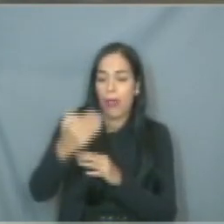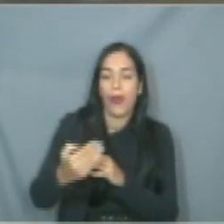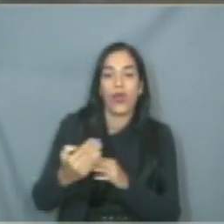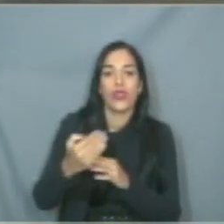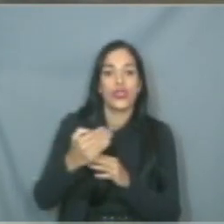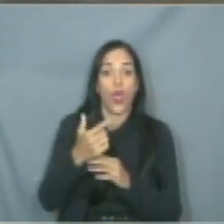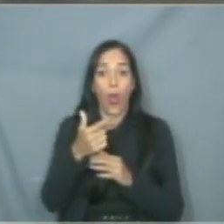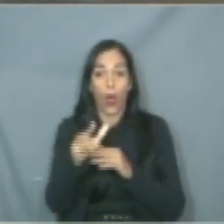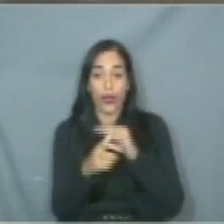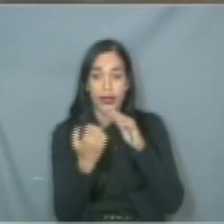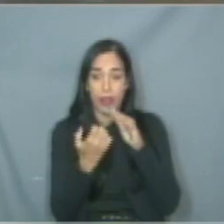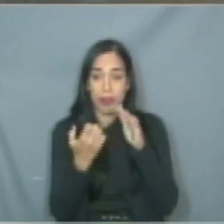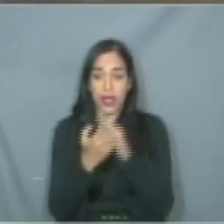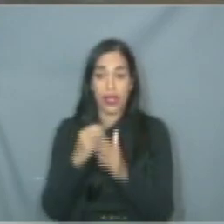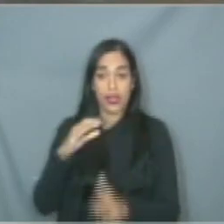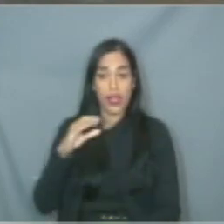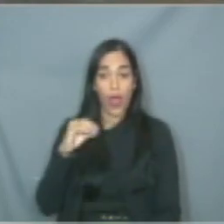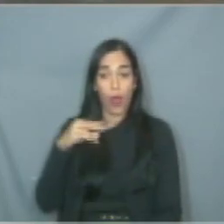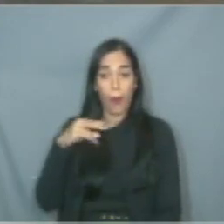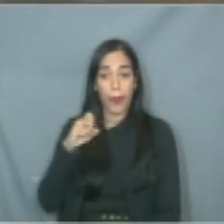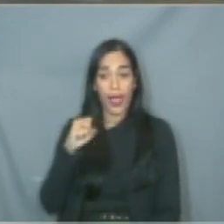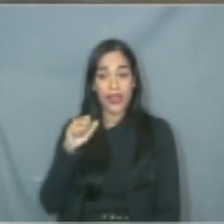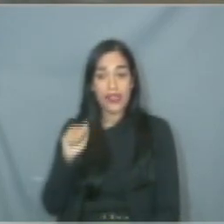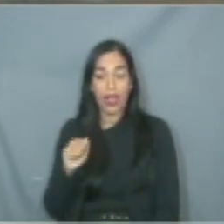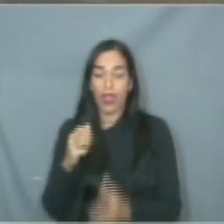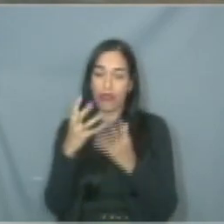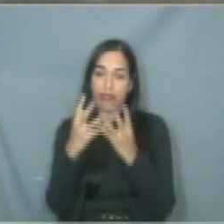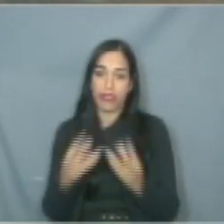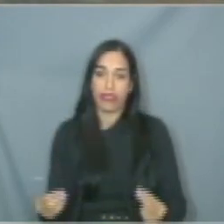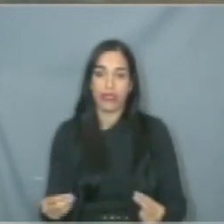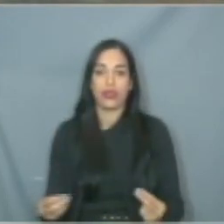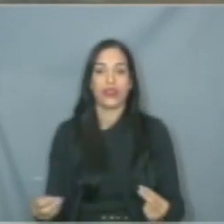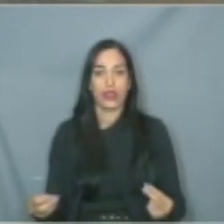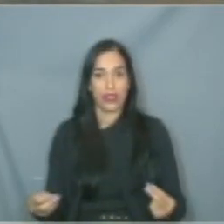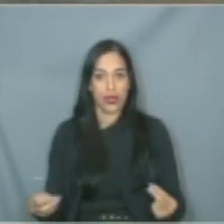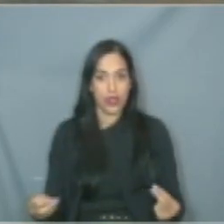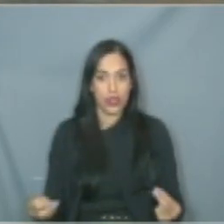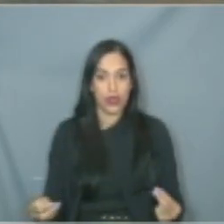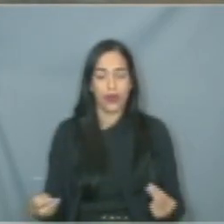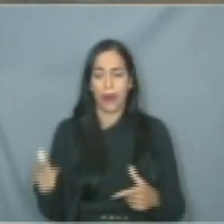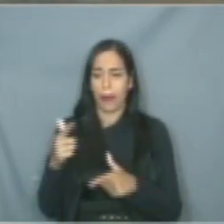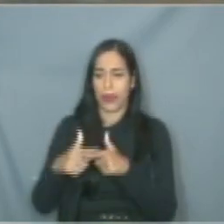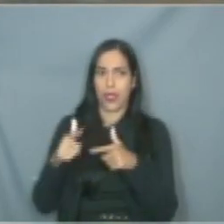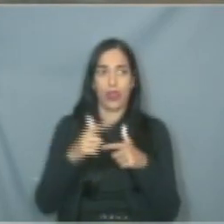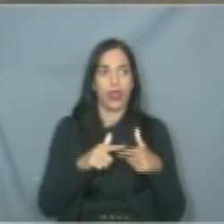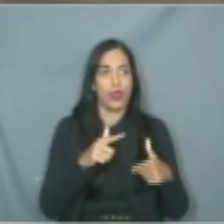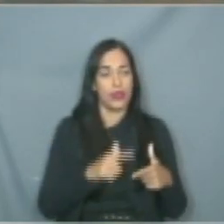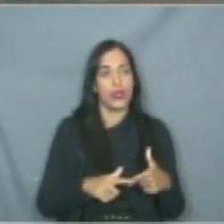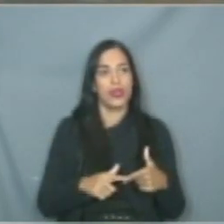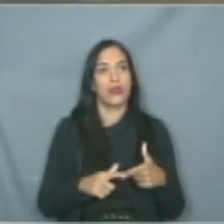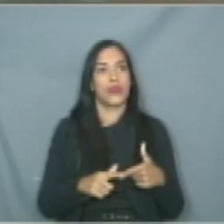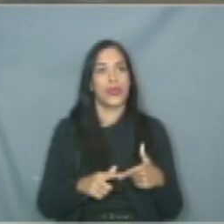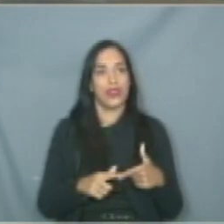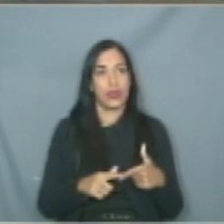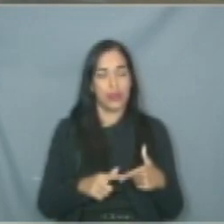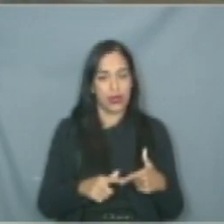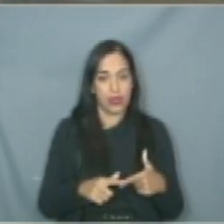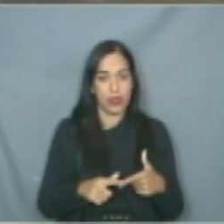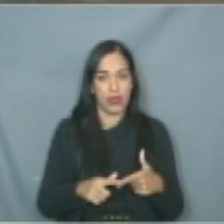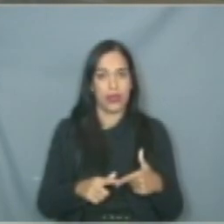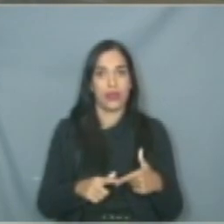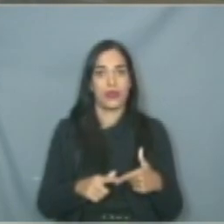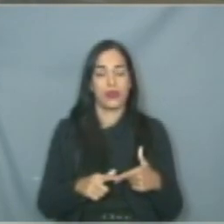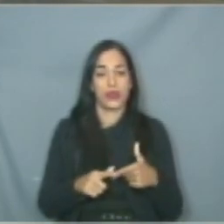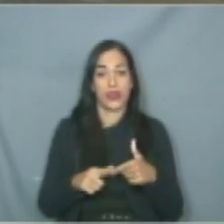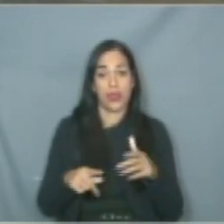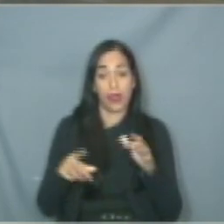Foi e trouxe de volta aí à tona o caos para aquele comerciante,